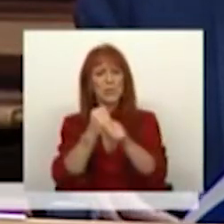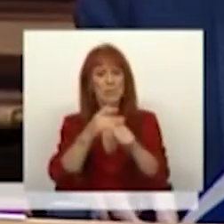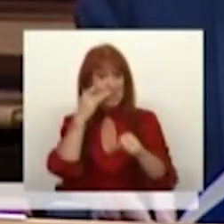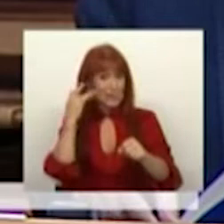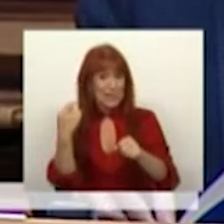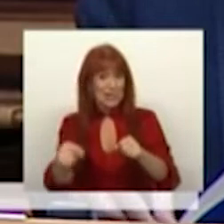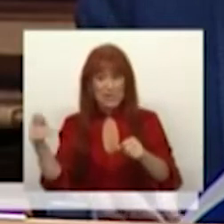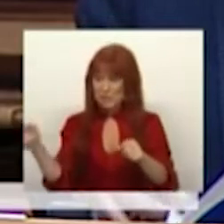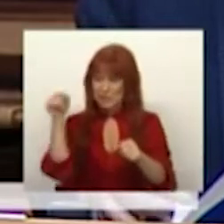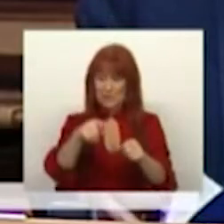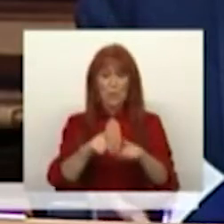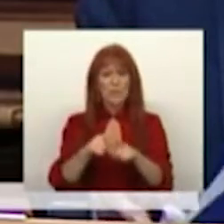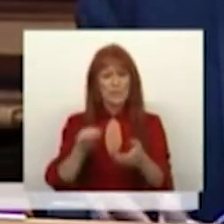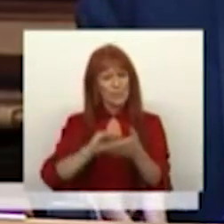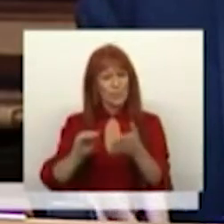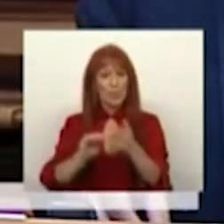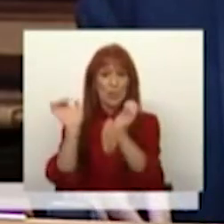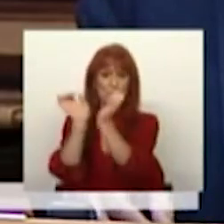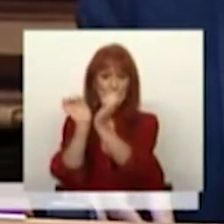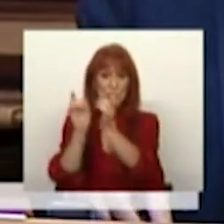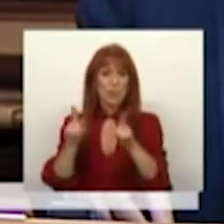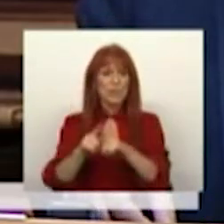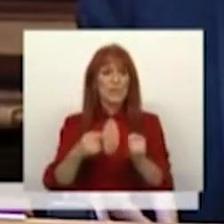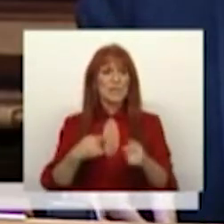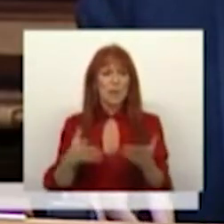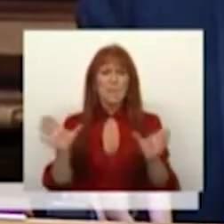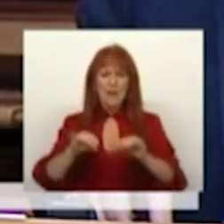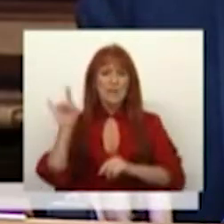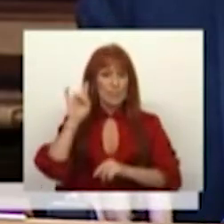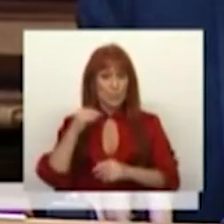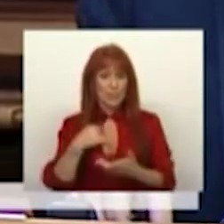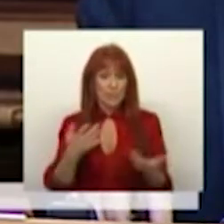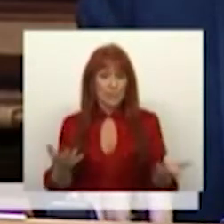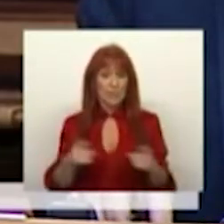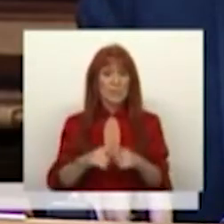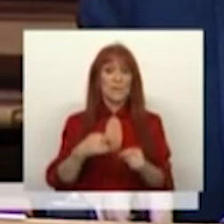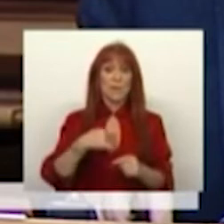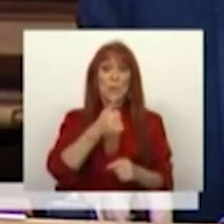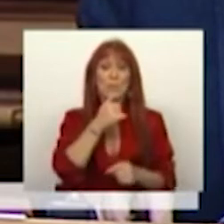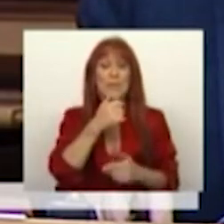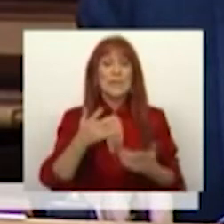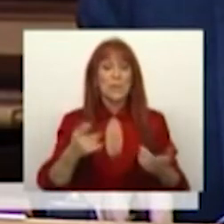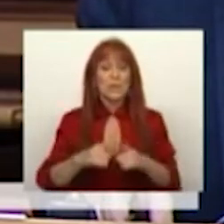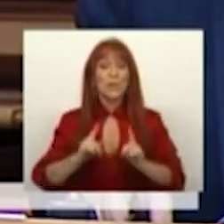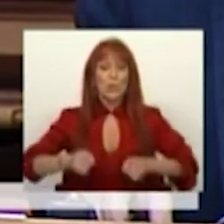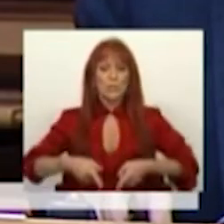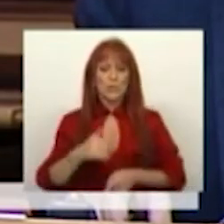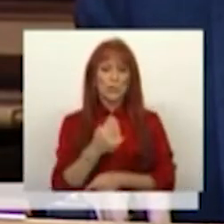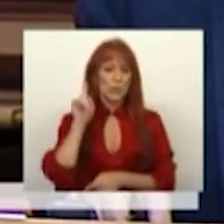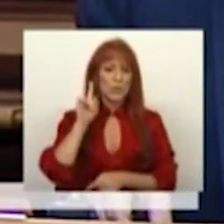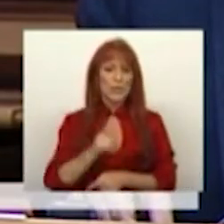em Portugal, concretamente da sua inscrição na Segurança Social. Sabemos como isso é cada vez mais importante. Foi uma medida que teve início no